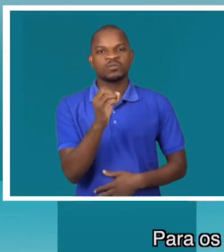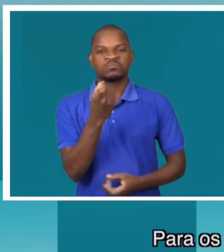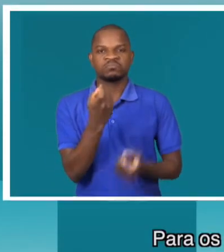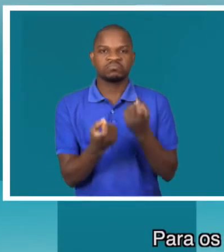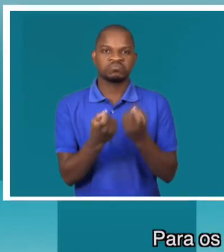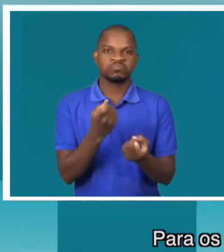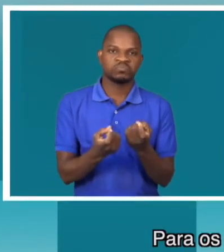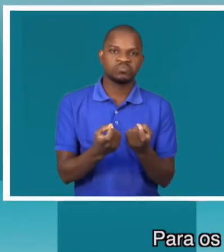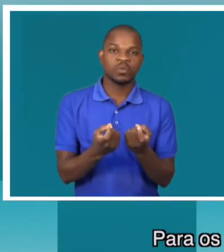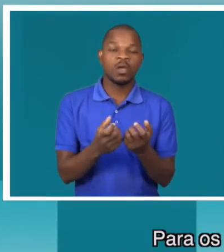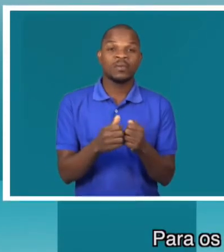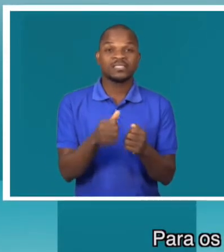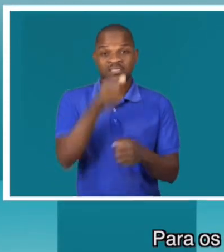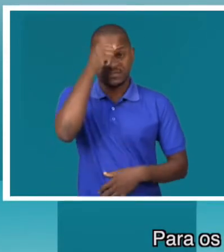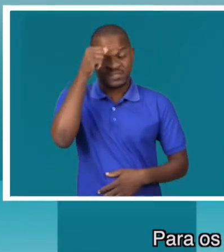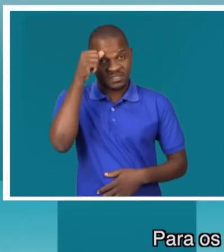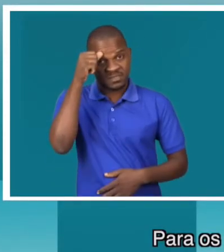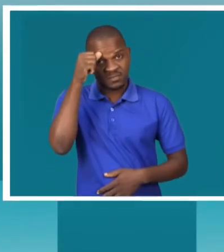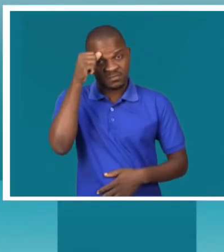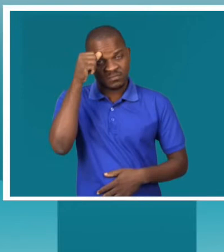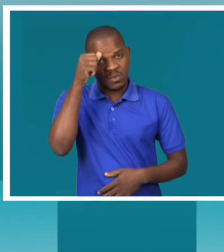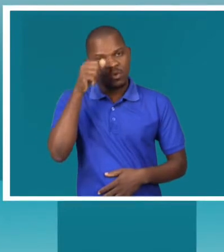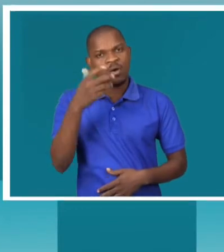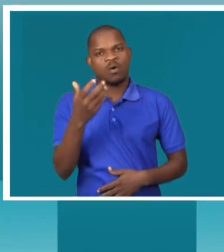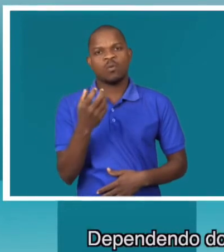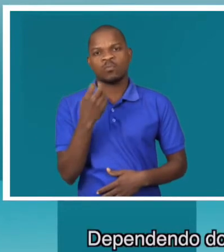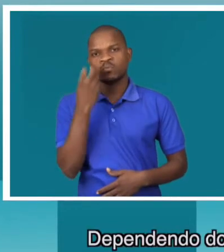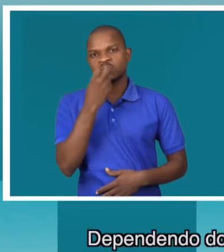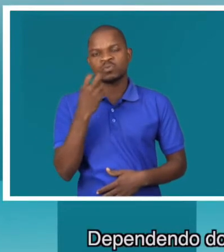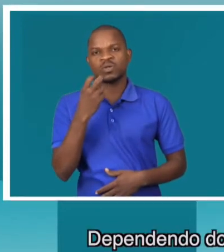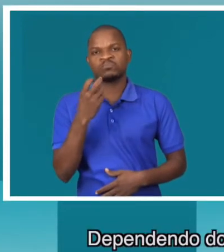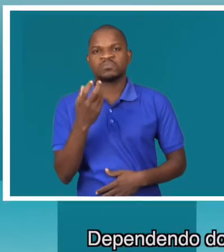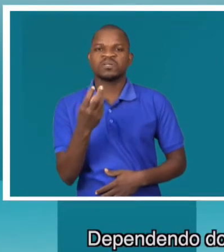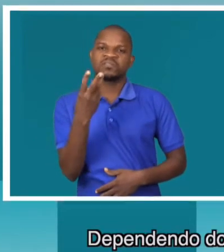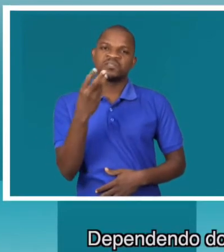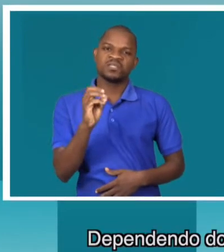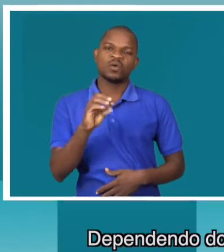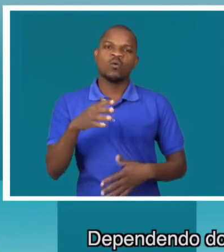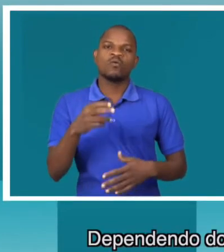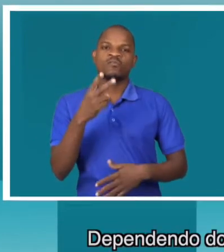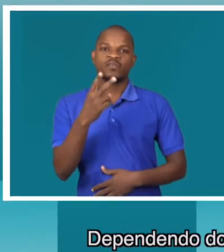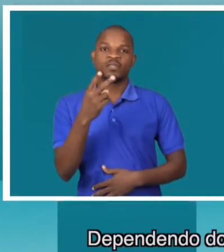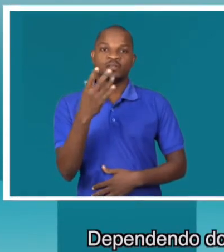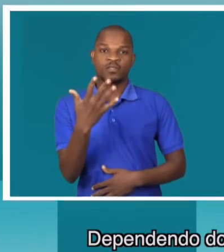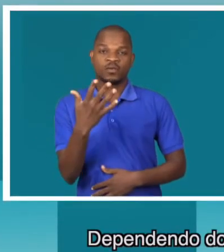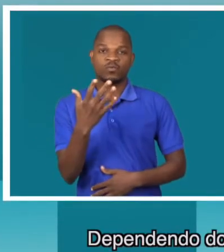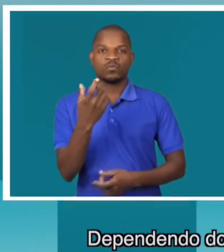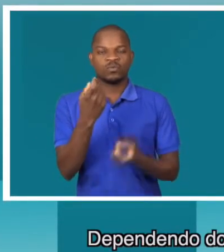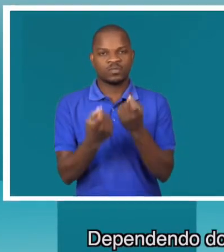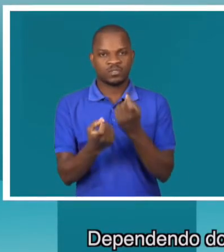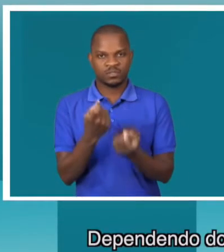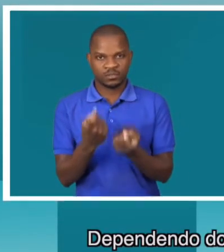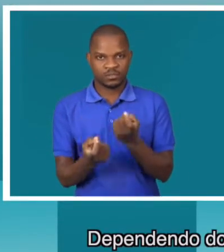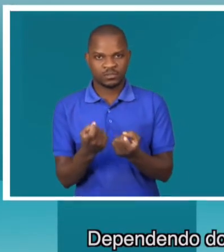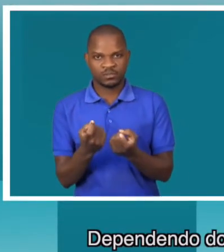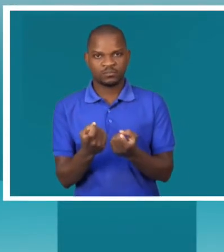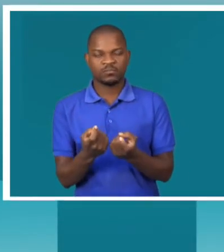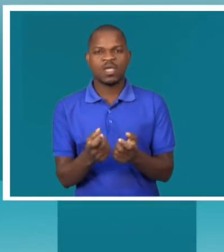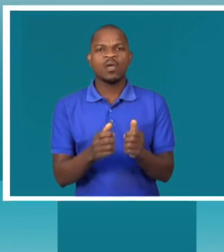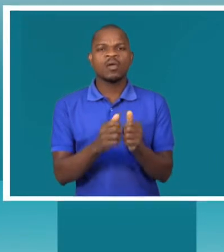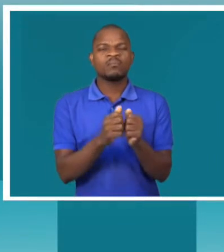Para os dias que correm, é razoável. Dependendo dos dias. Consegui ter entre 25 a 50